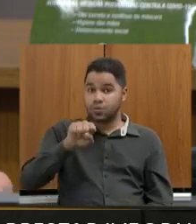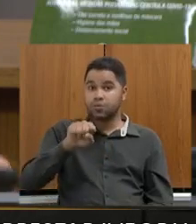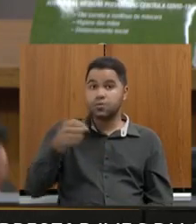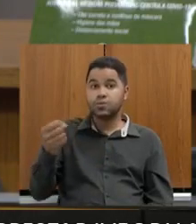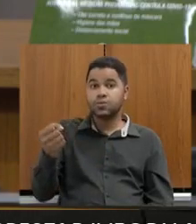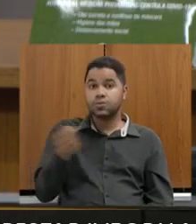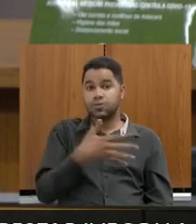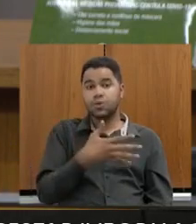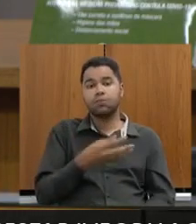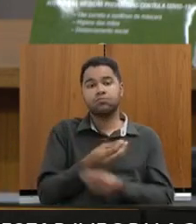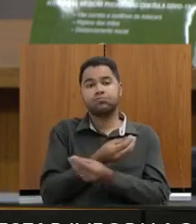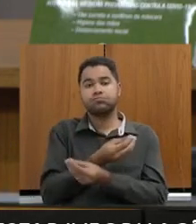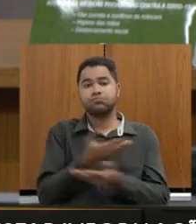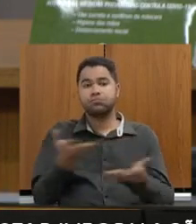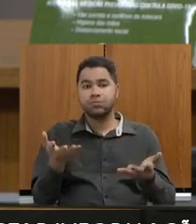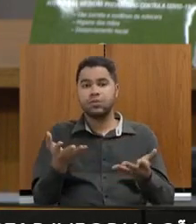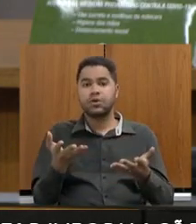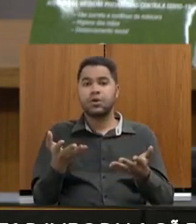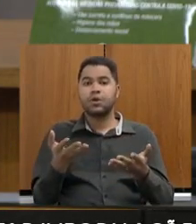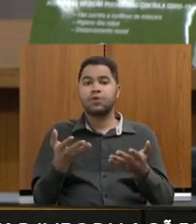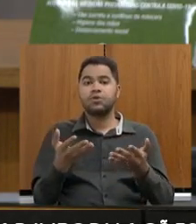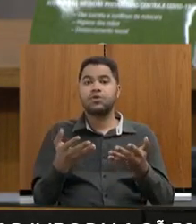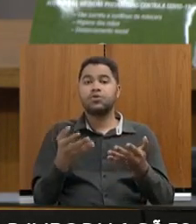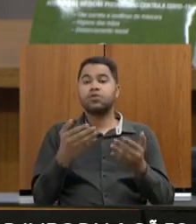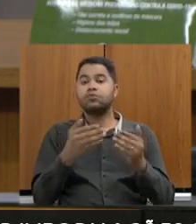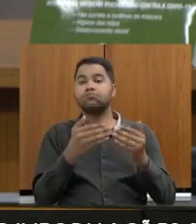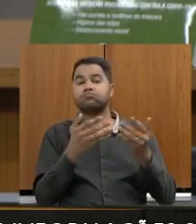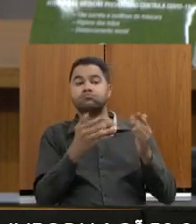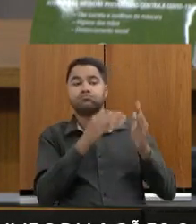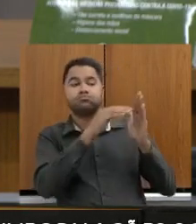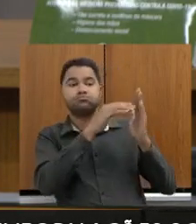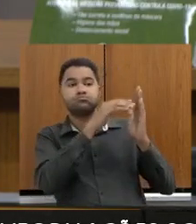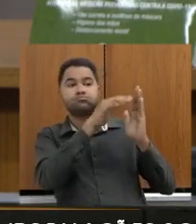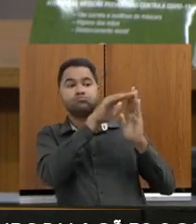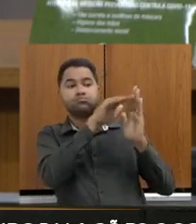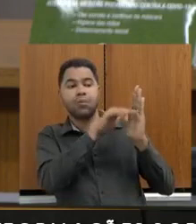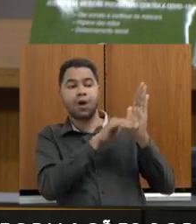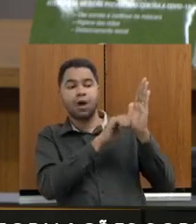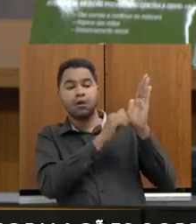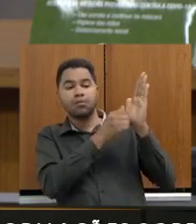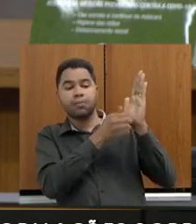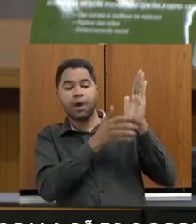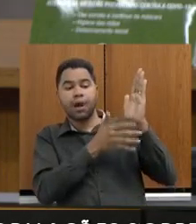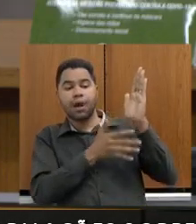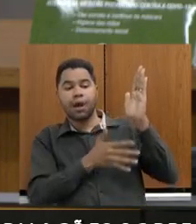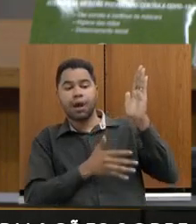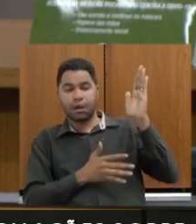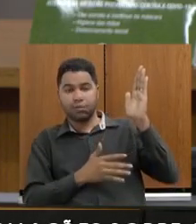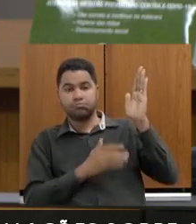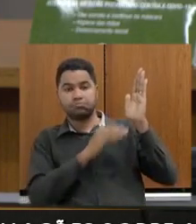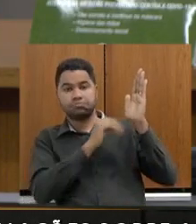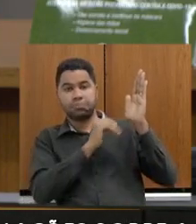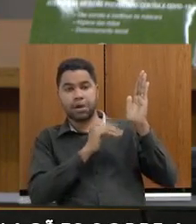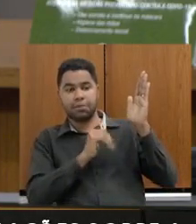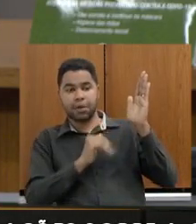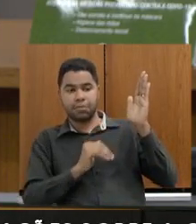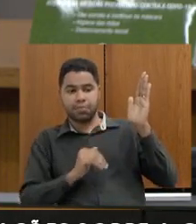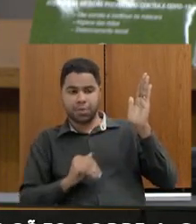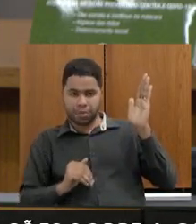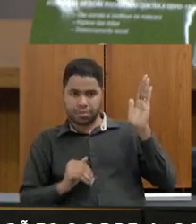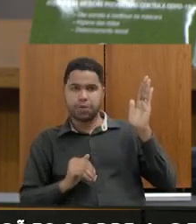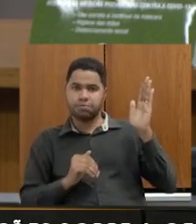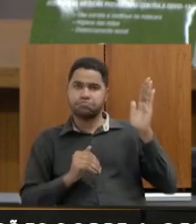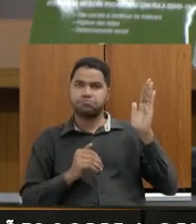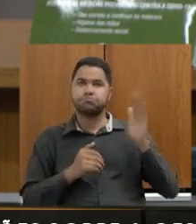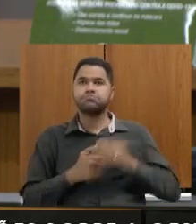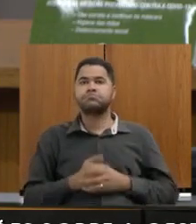novos provimentos de excedentes tão são 618 excedentes que